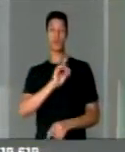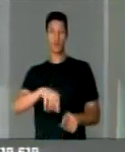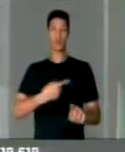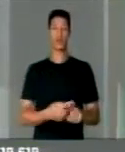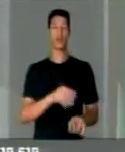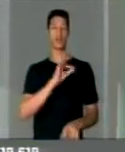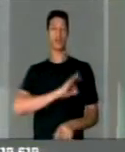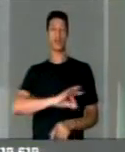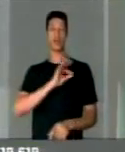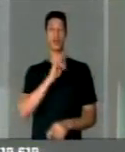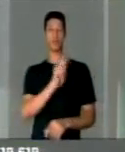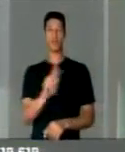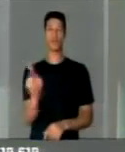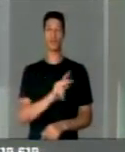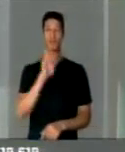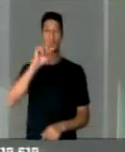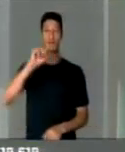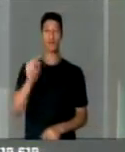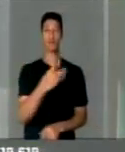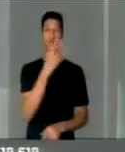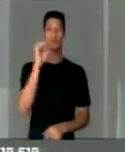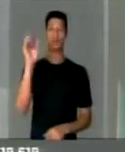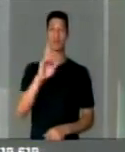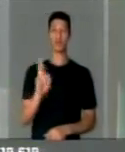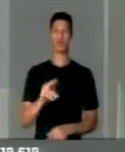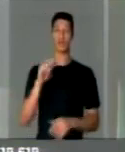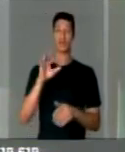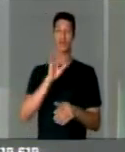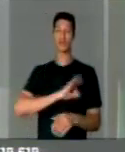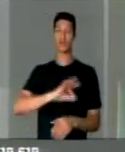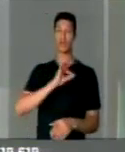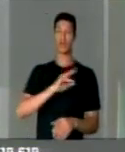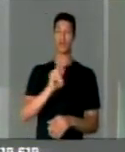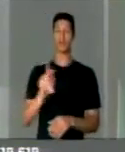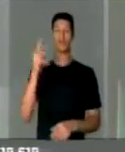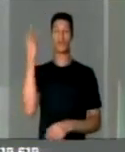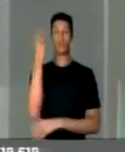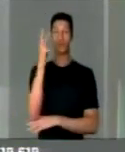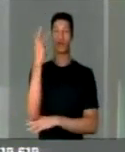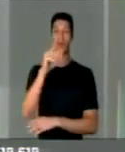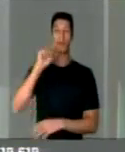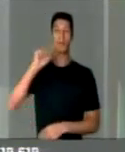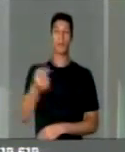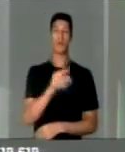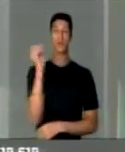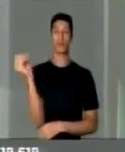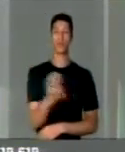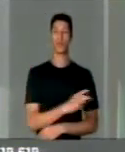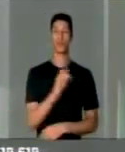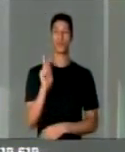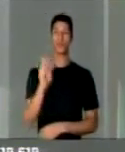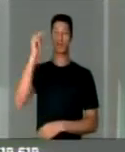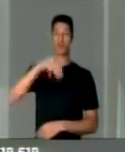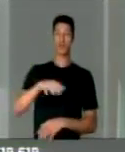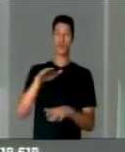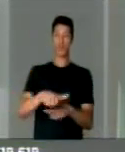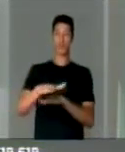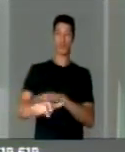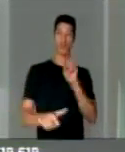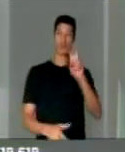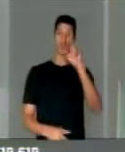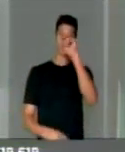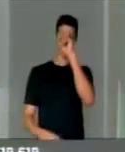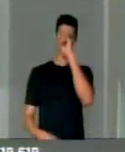para professor do país, R$ 5.300 salário inicial para professor do Maranhão, 1.000 quilômetros de asfalto,